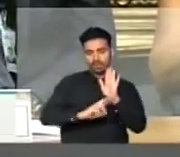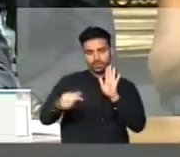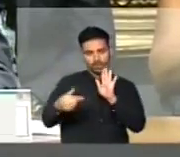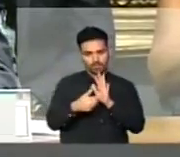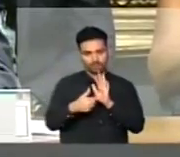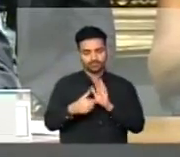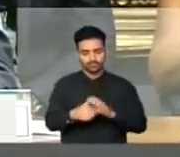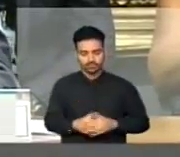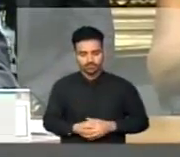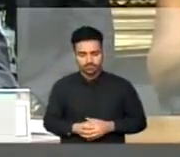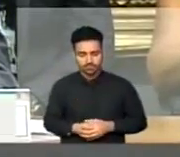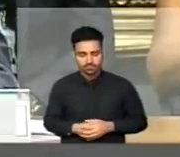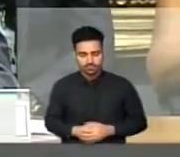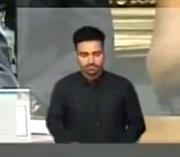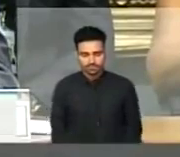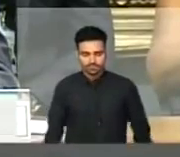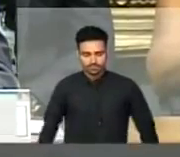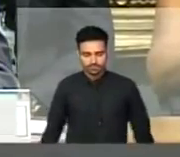relatório.